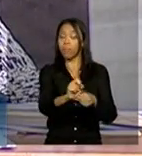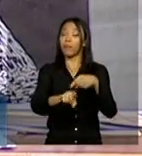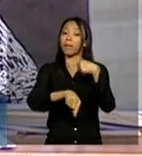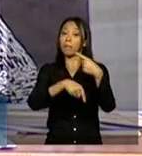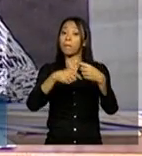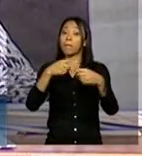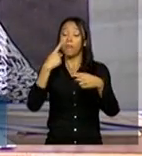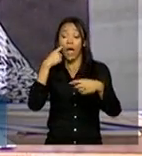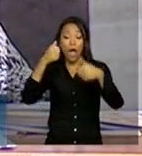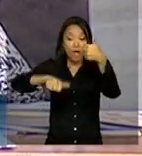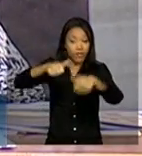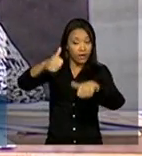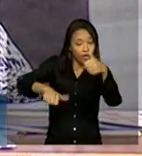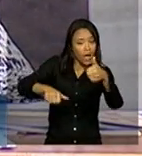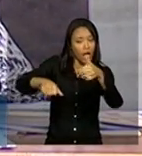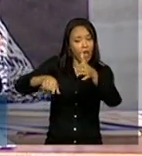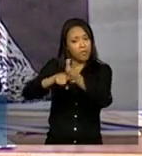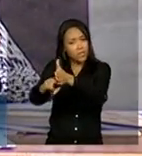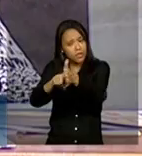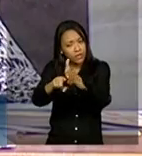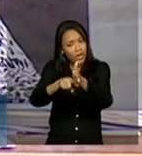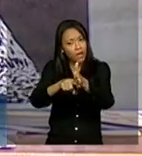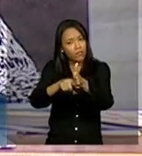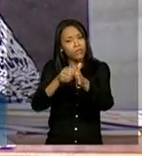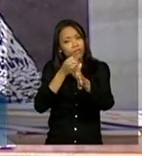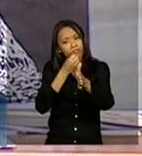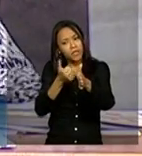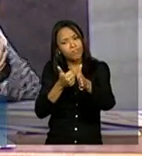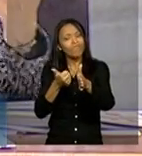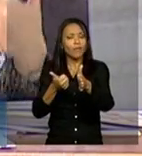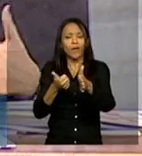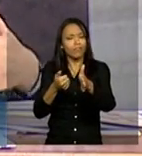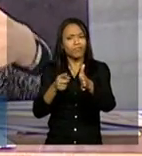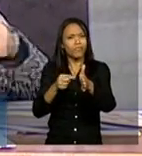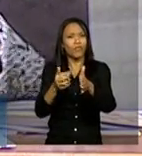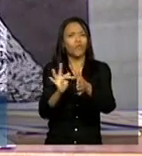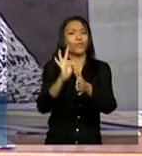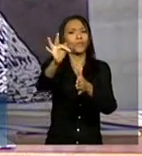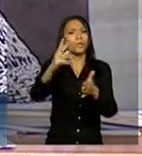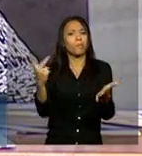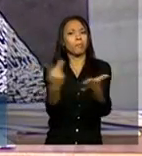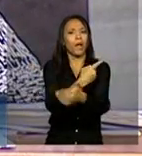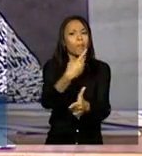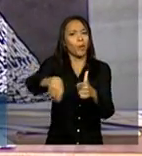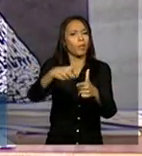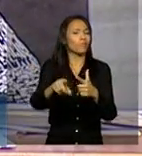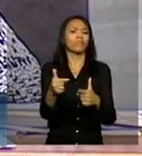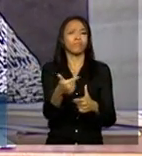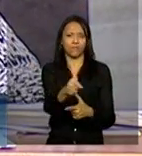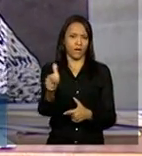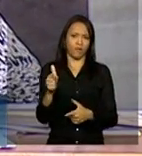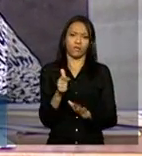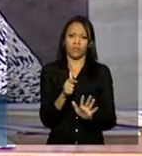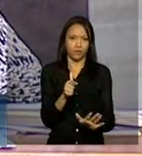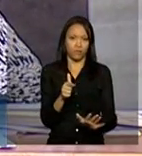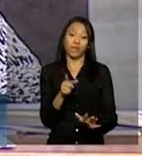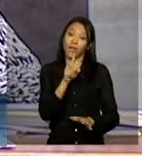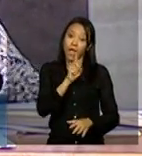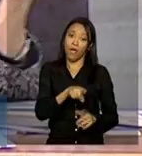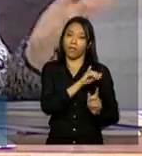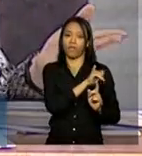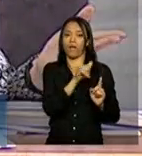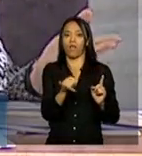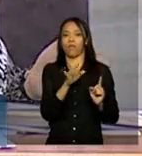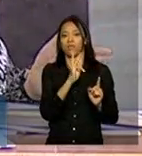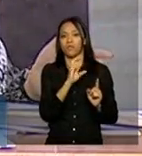sondagens, que depois demonstraram que não tinham um impacto que se previa pelo Tribunal de Contas.